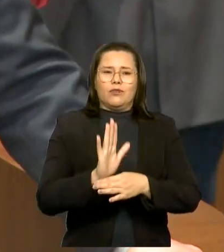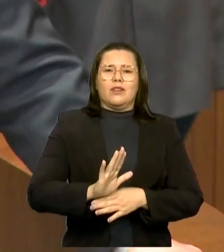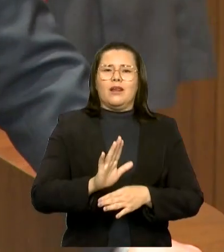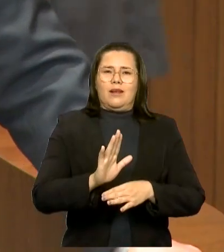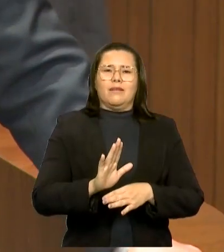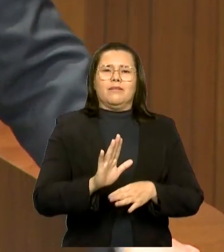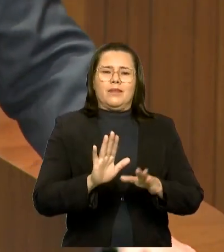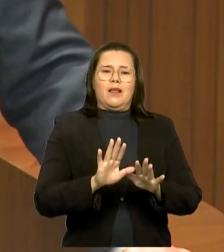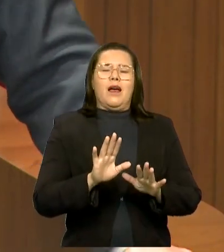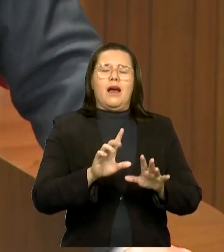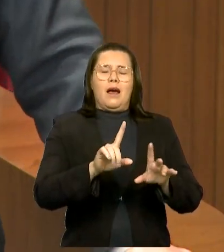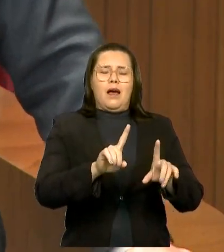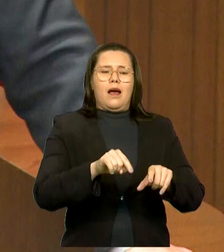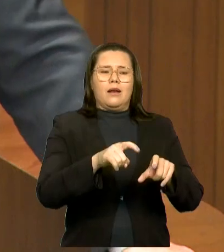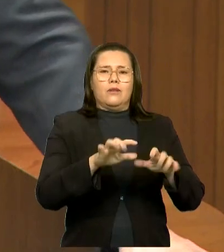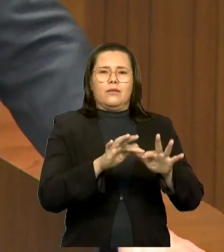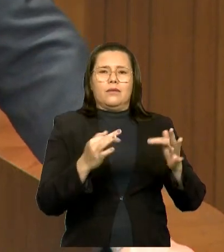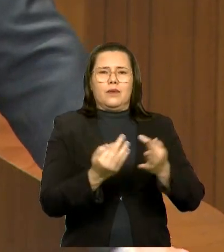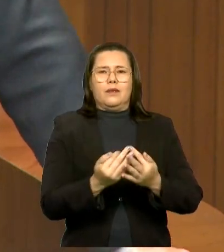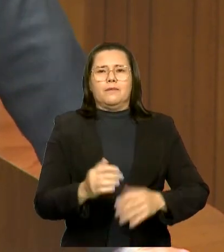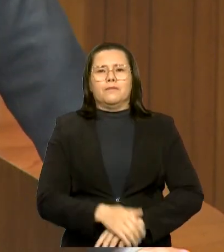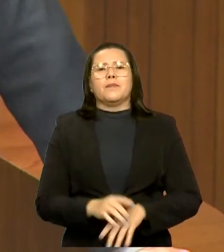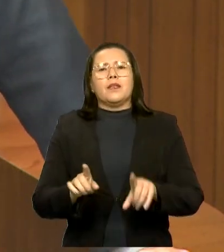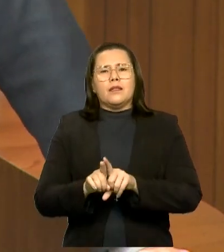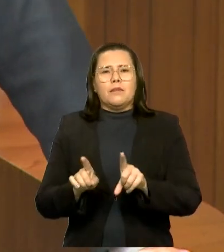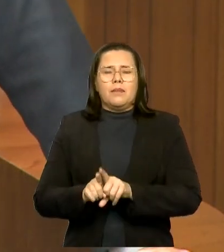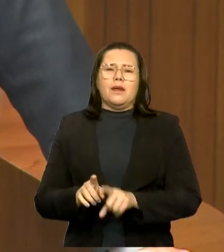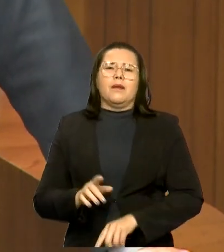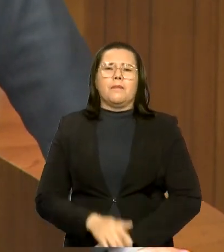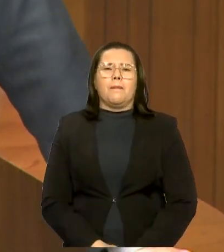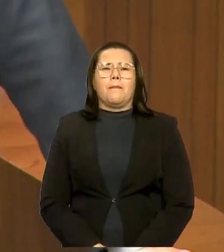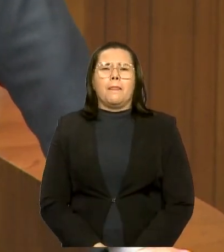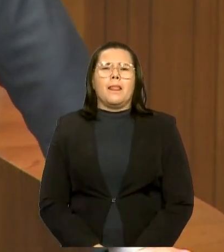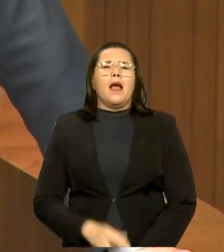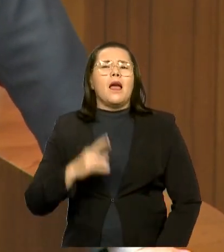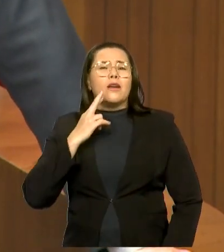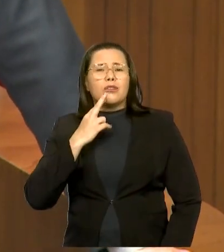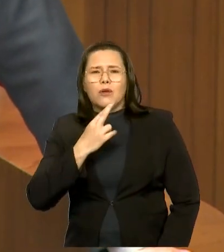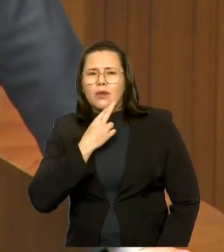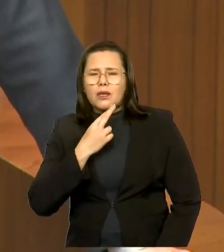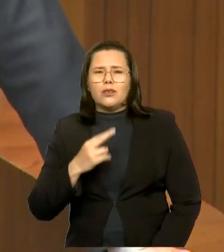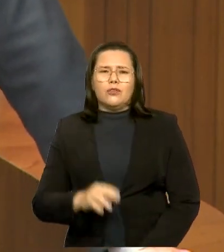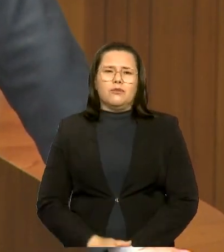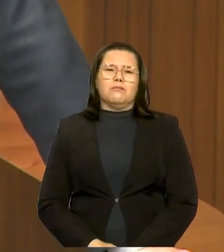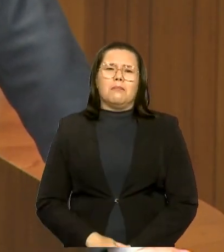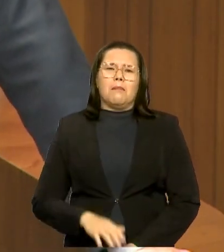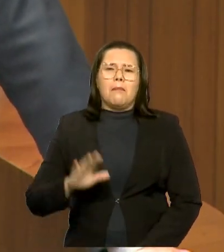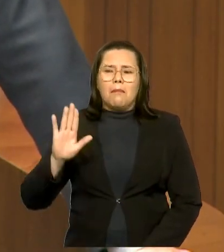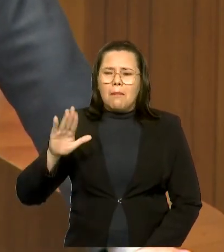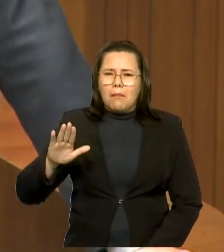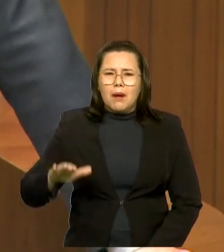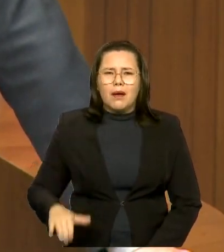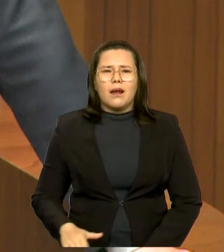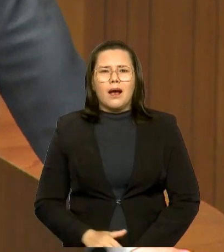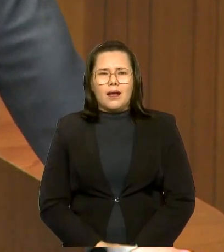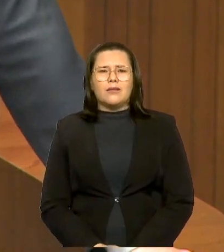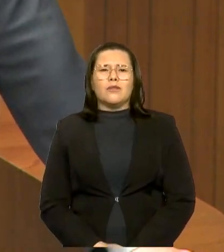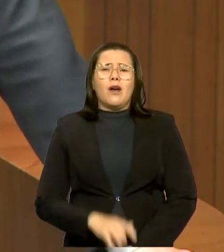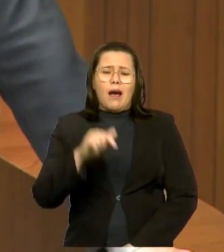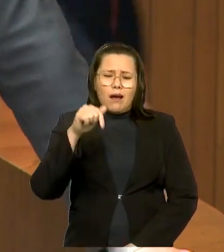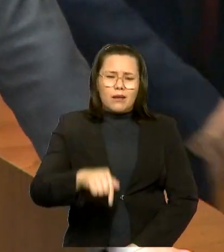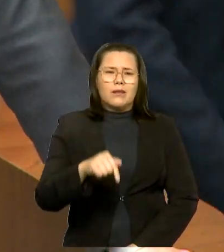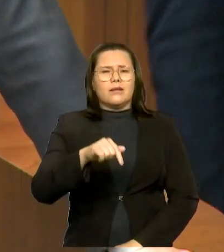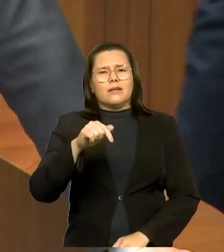para combater a fome no nosso estado, amenizar a fome no nosso estado, garantir minimamente a segurança alimentar. E dentro